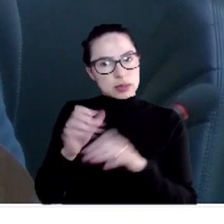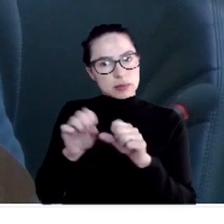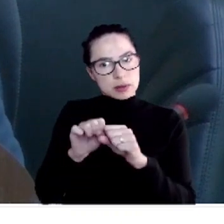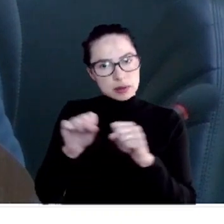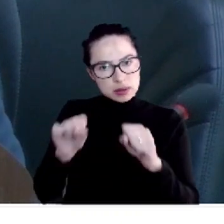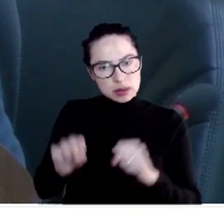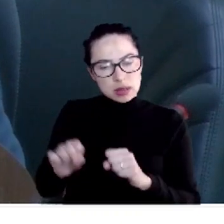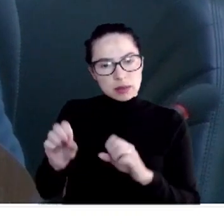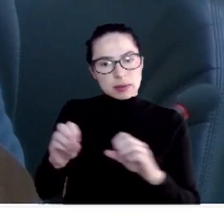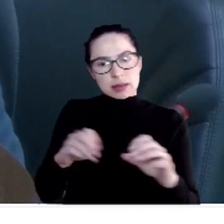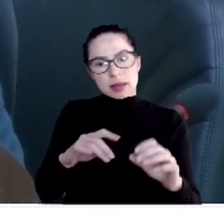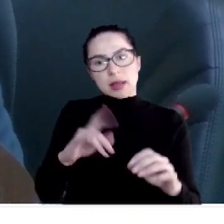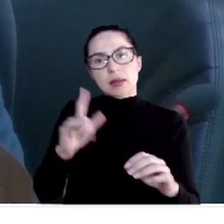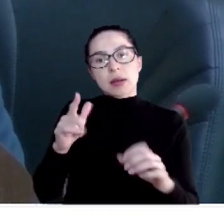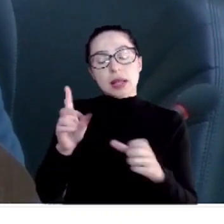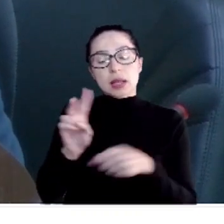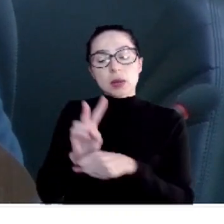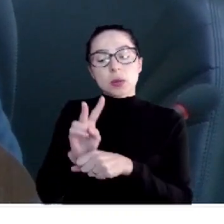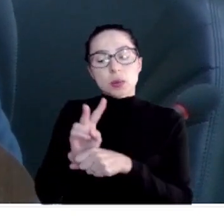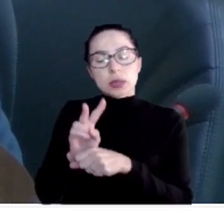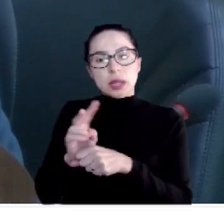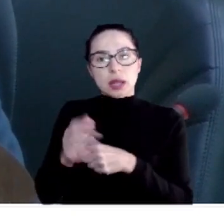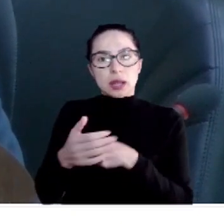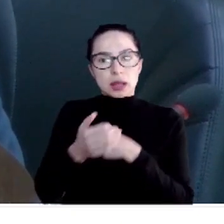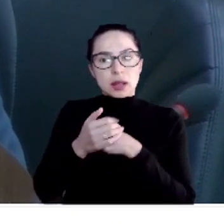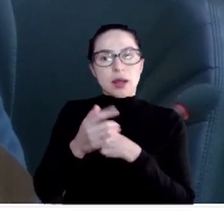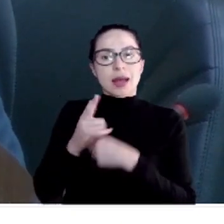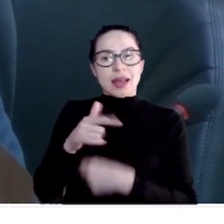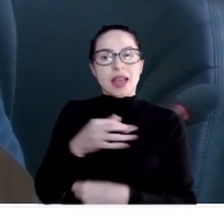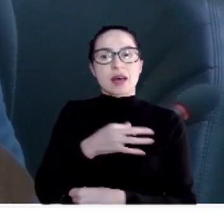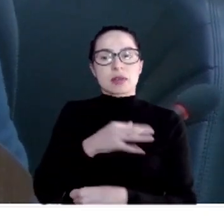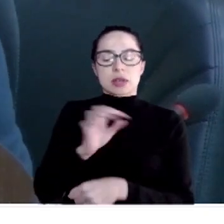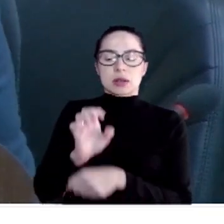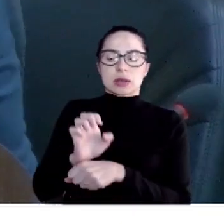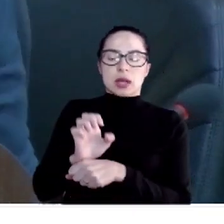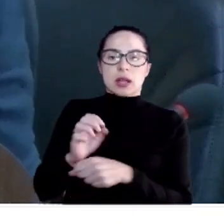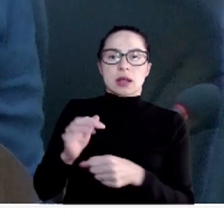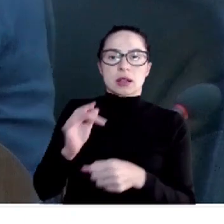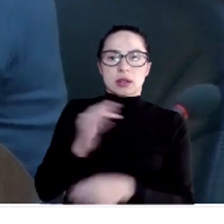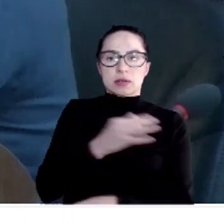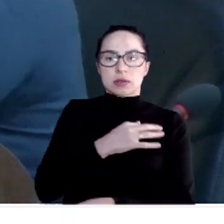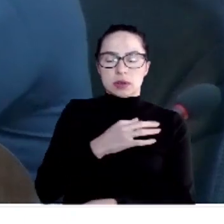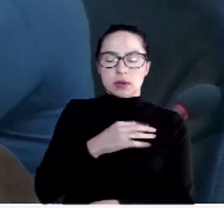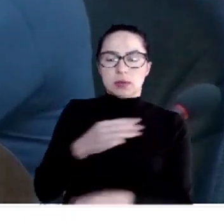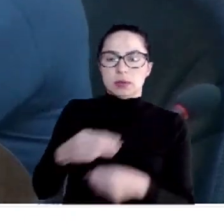que ser protegido. Aí é a função do Estado e função do município. Obrigado.